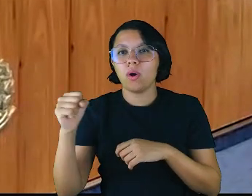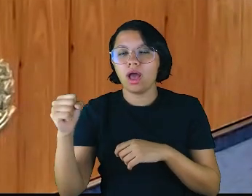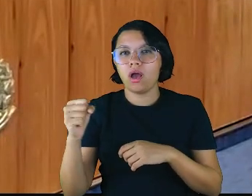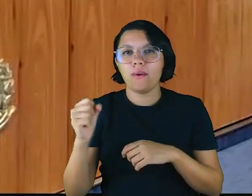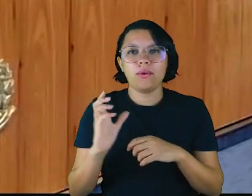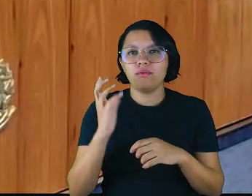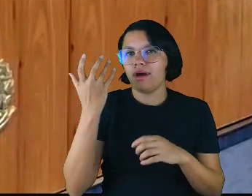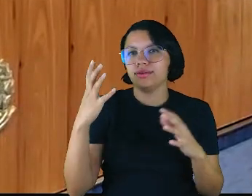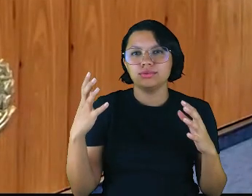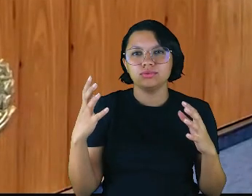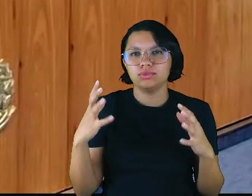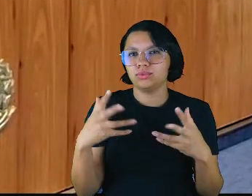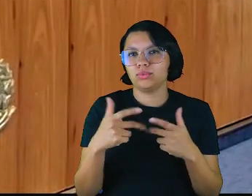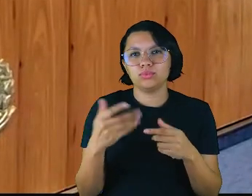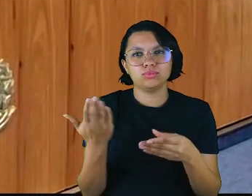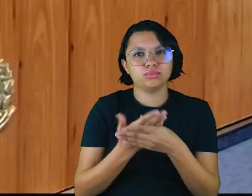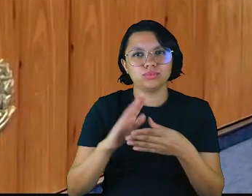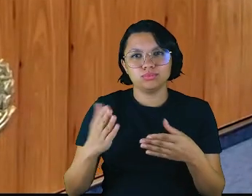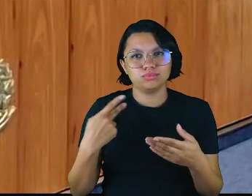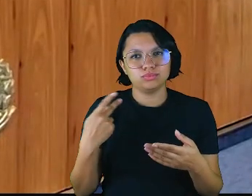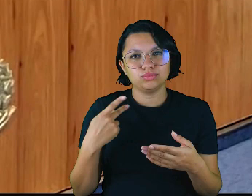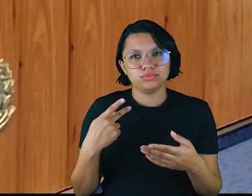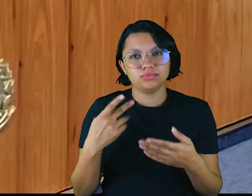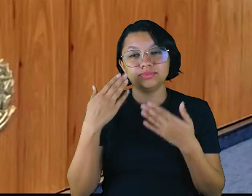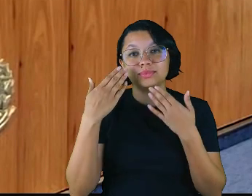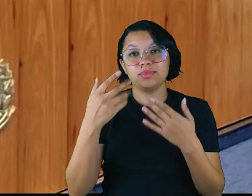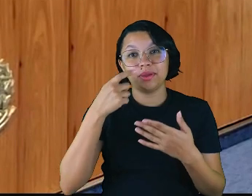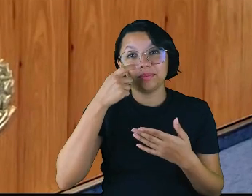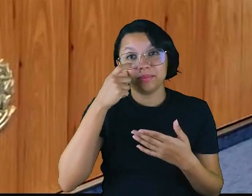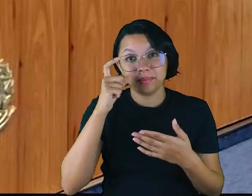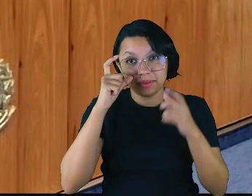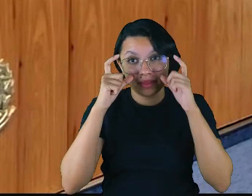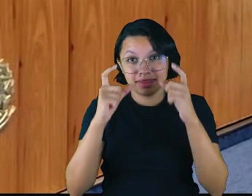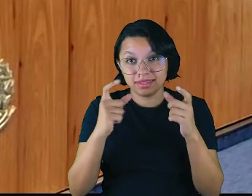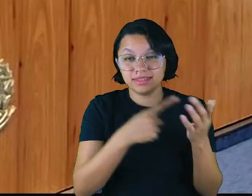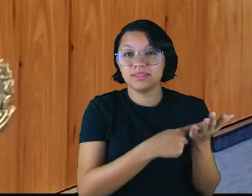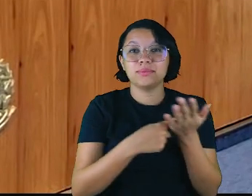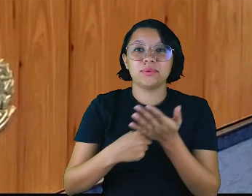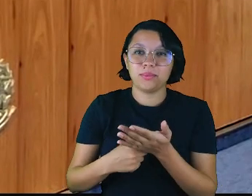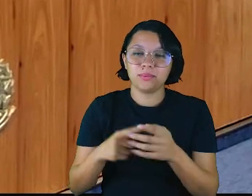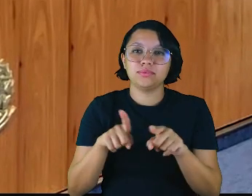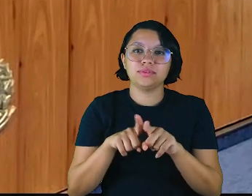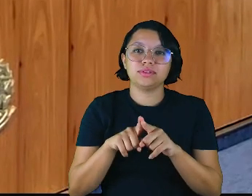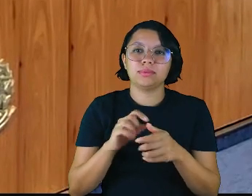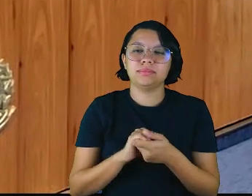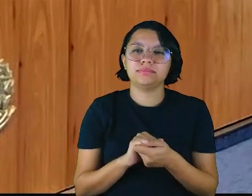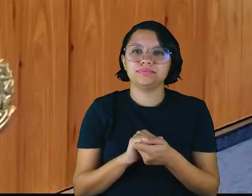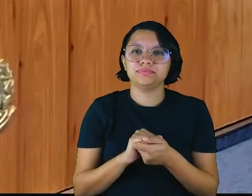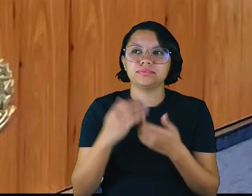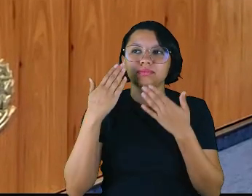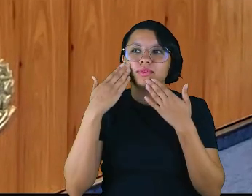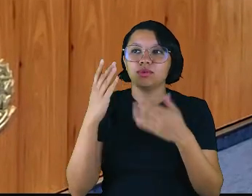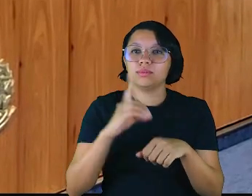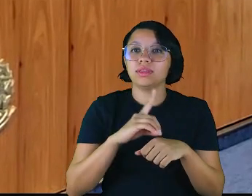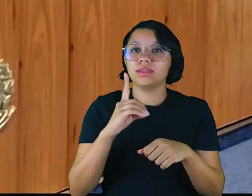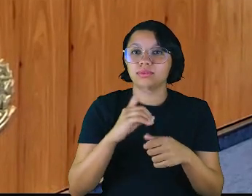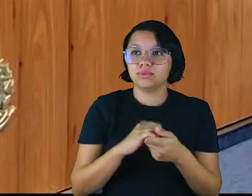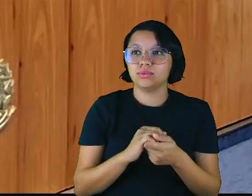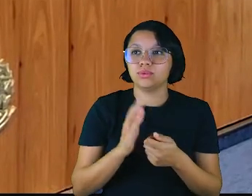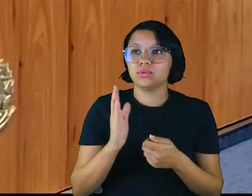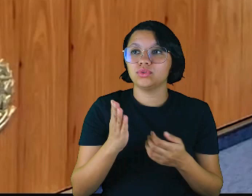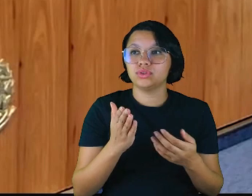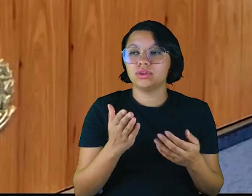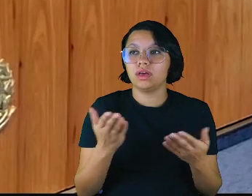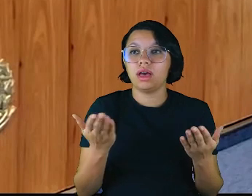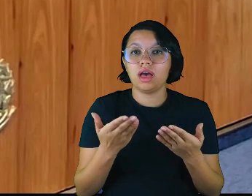1188 não vai solucionar os nossos processos. Obrigado pela atenção e obrigado pelo convite. Obrigado, doutor. Nisso eu